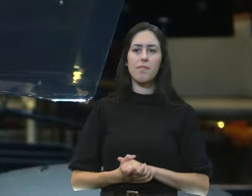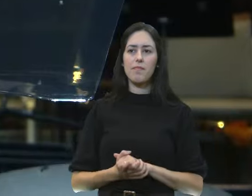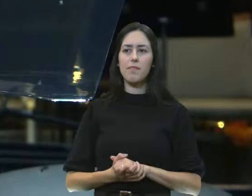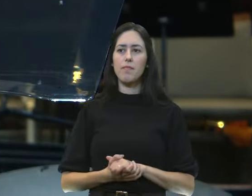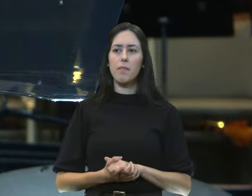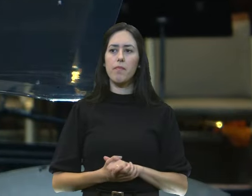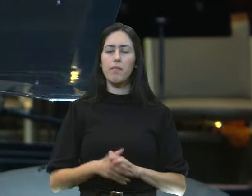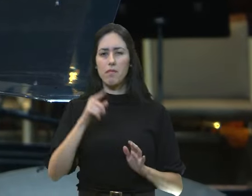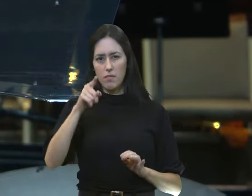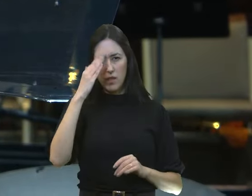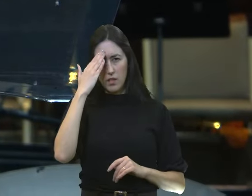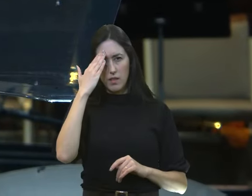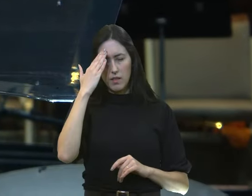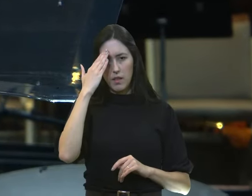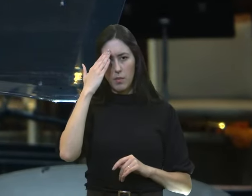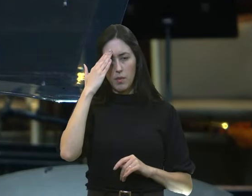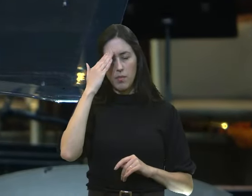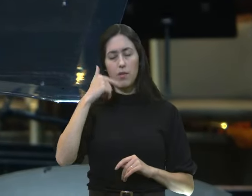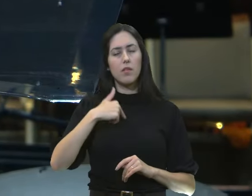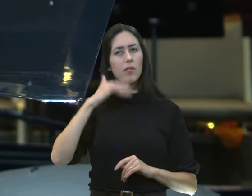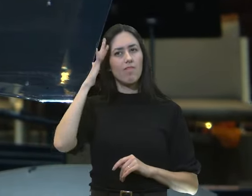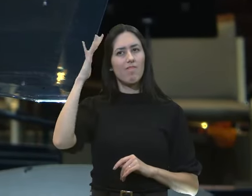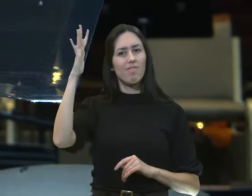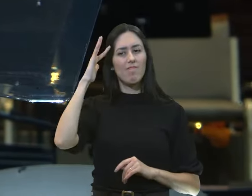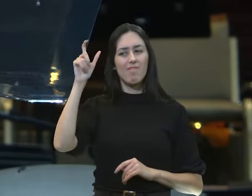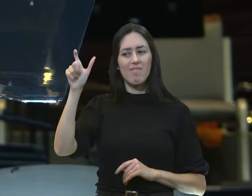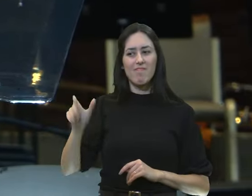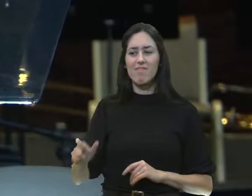Sabe, eu fico pensando no Bartimeu,